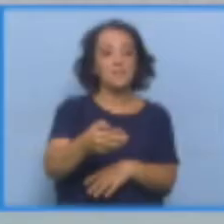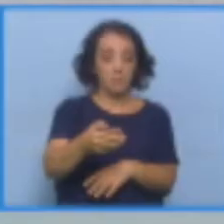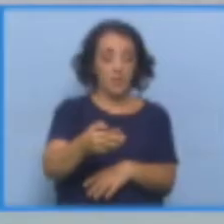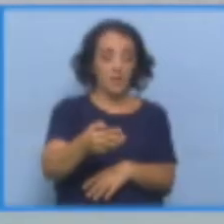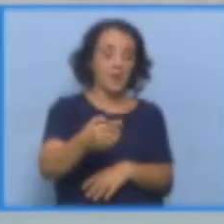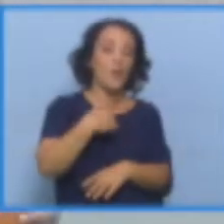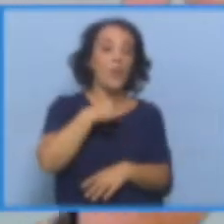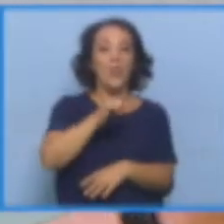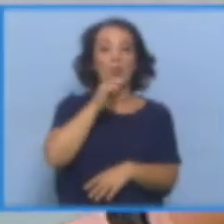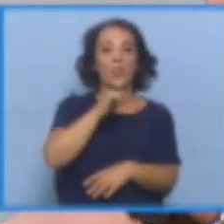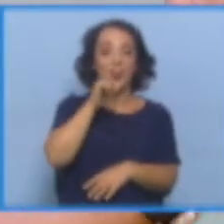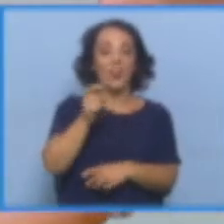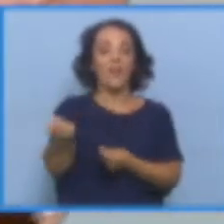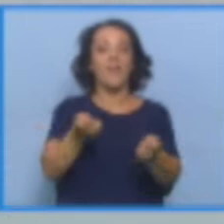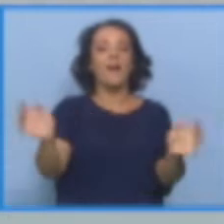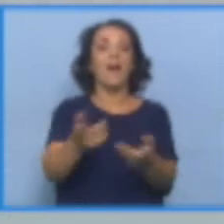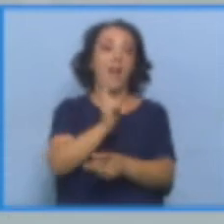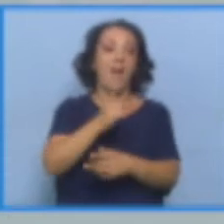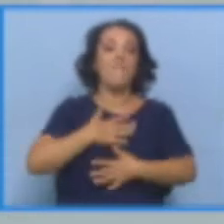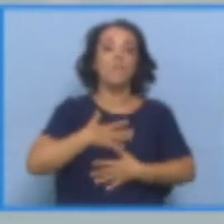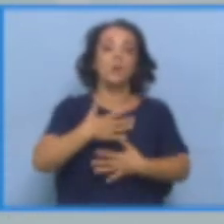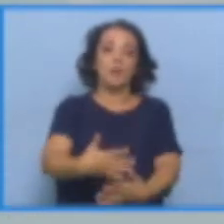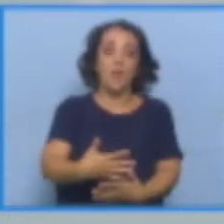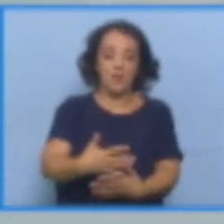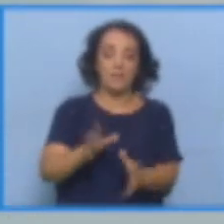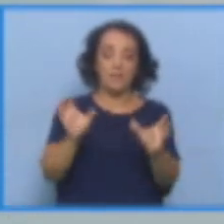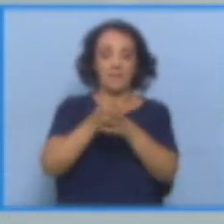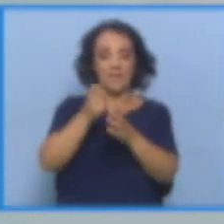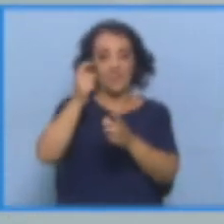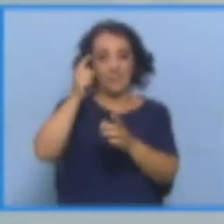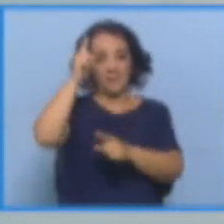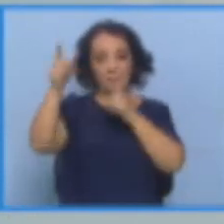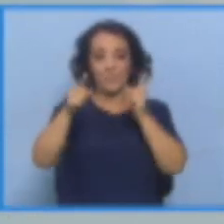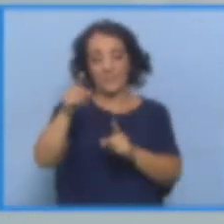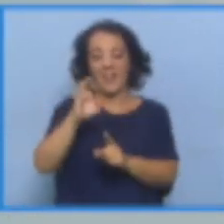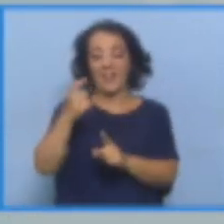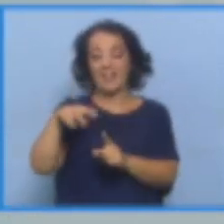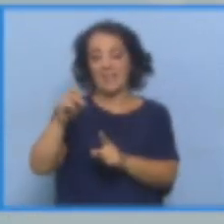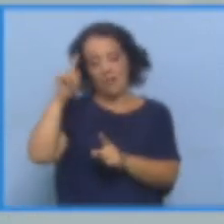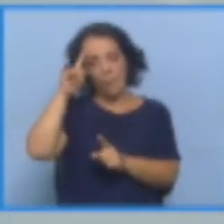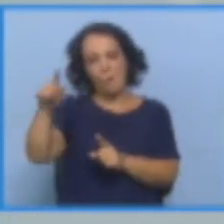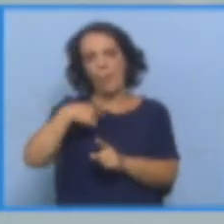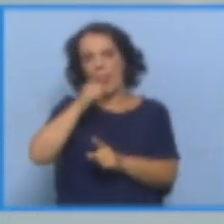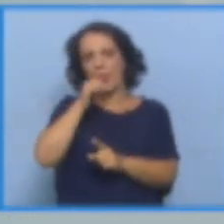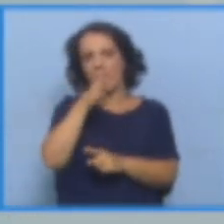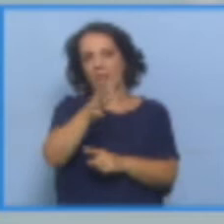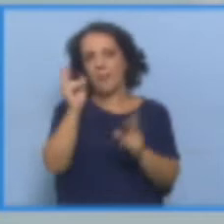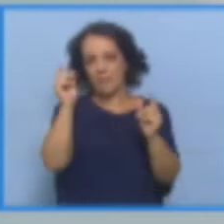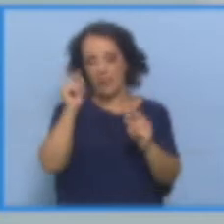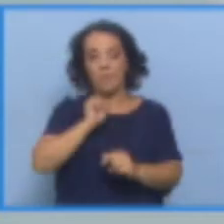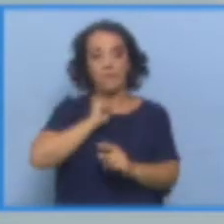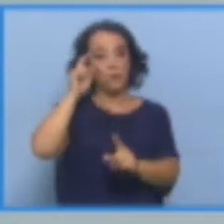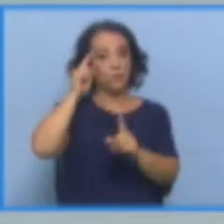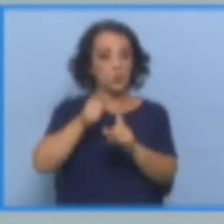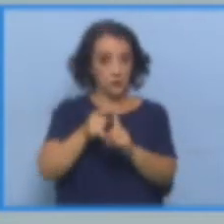que costumo dinamizar tem a ver mesmo com isto do voluntariado missionário. Eu costumo dizer, até quase que a brincar, a Catarina sabe isso, que o meu